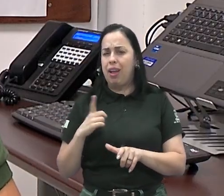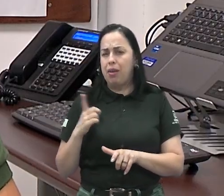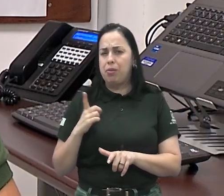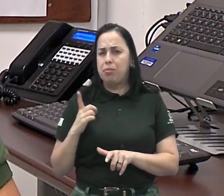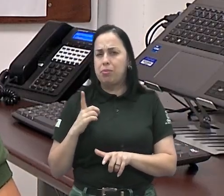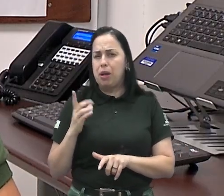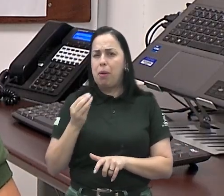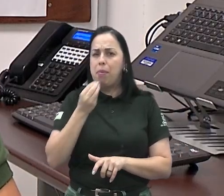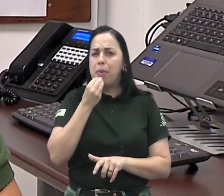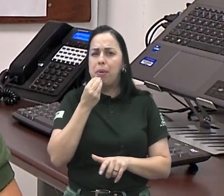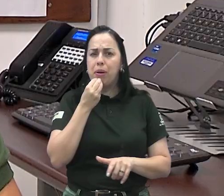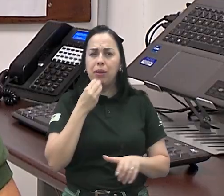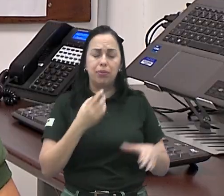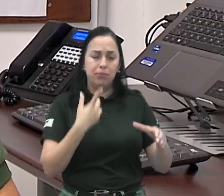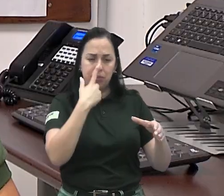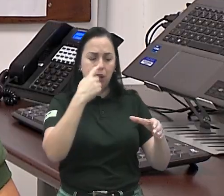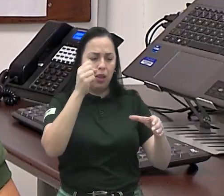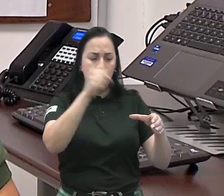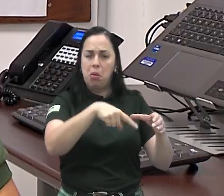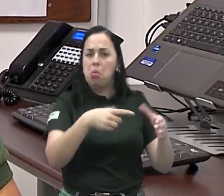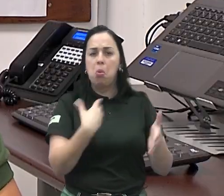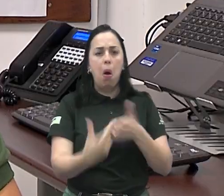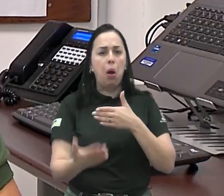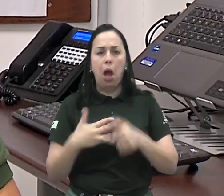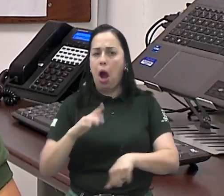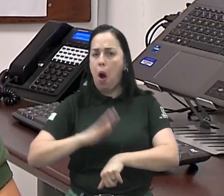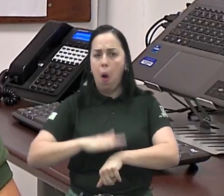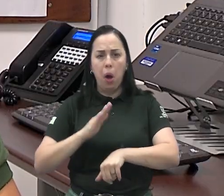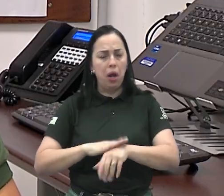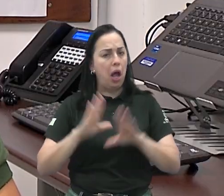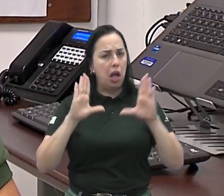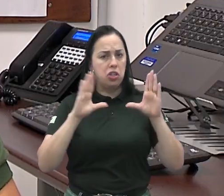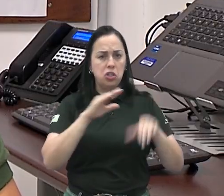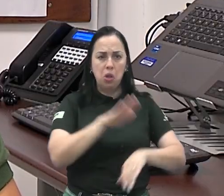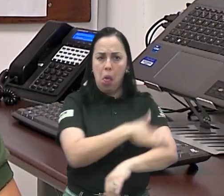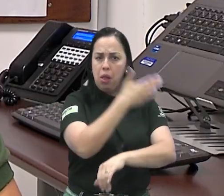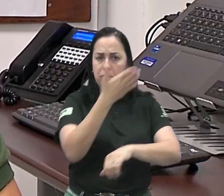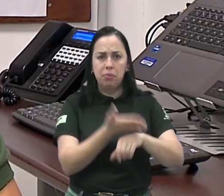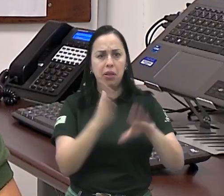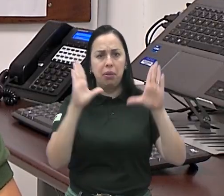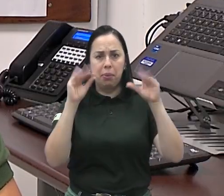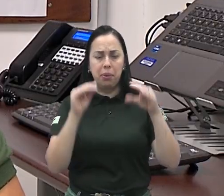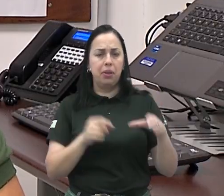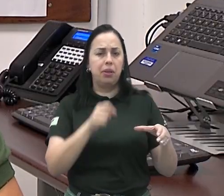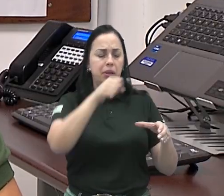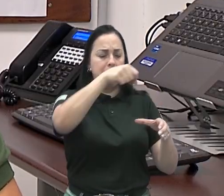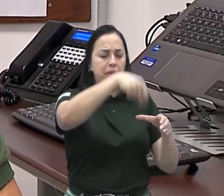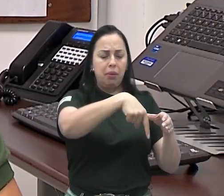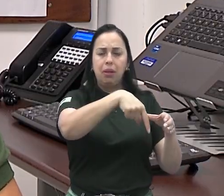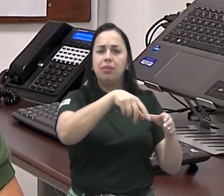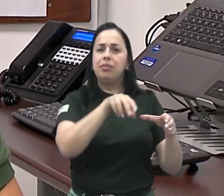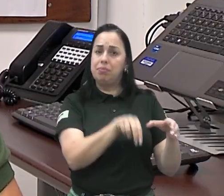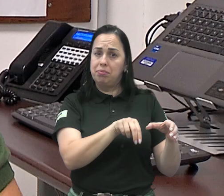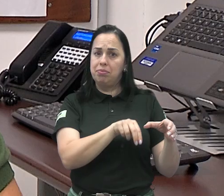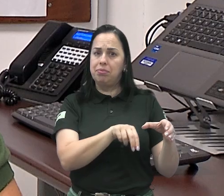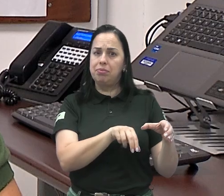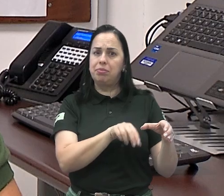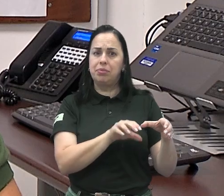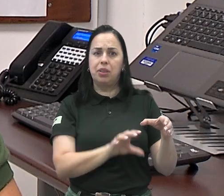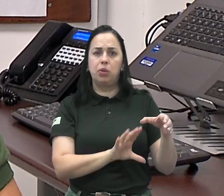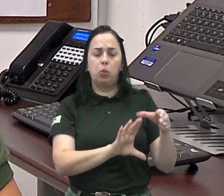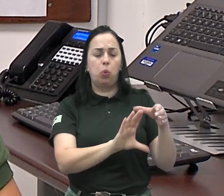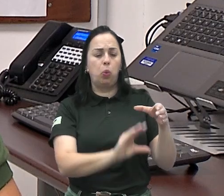uma facilidade, que ele pode colocar os resíduos a qualquer hora do dia, da noite, e esses resíduos vão estar lá em